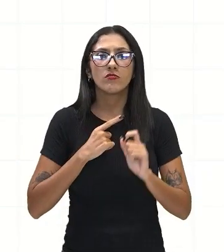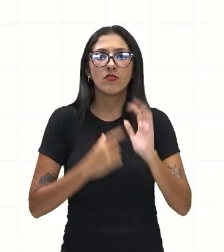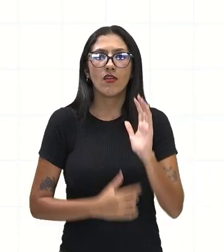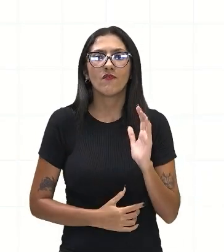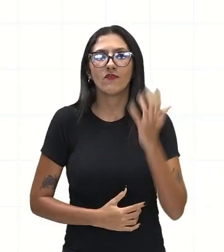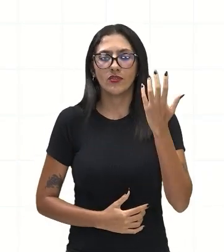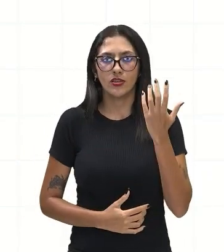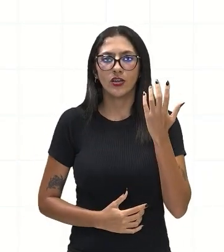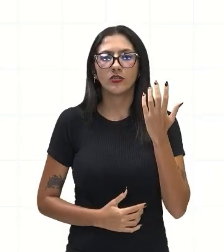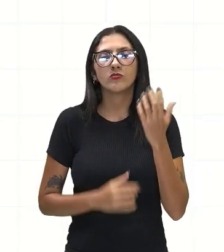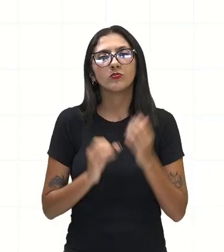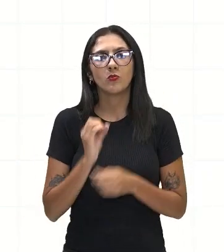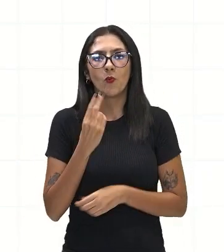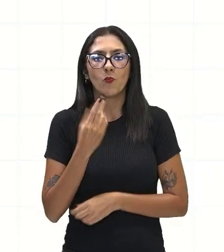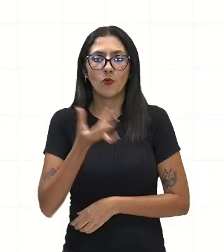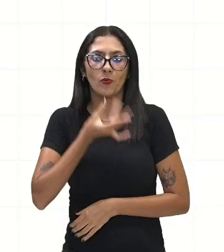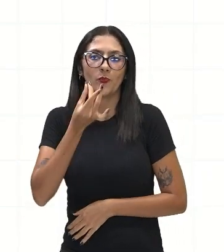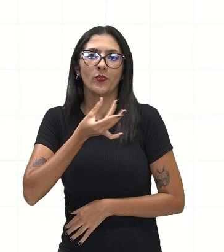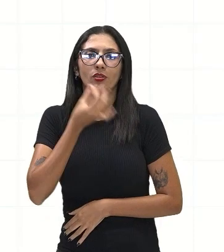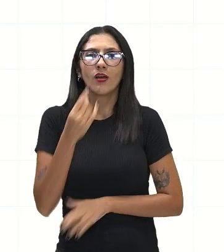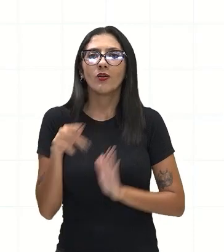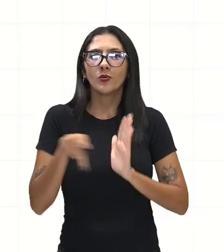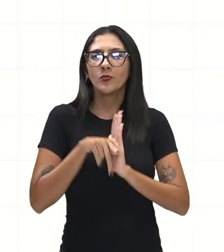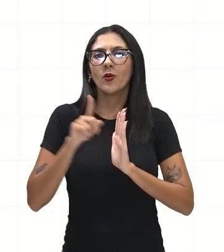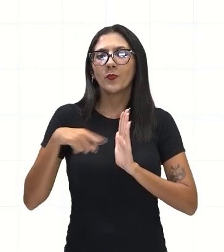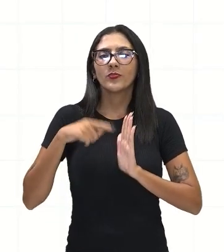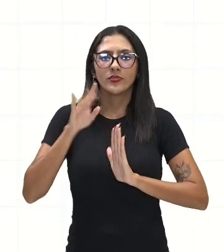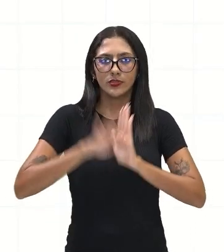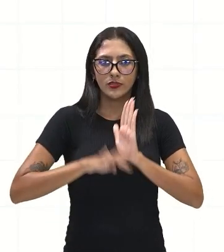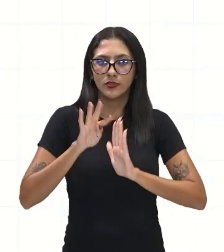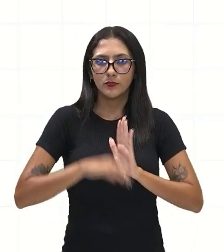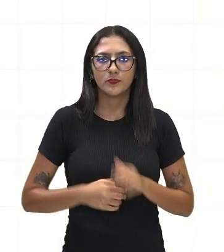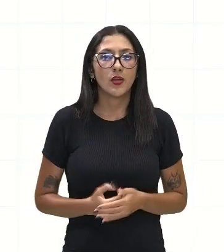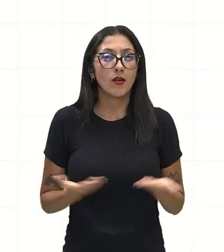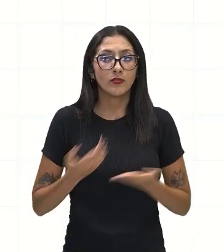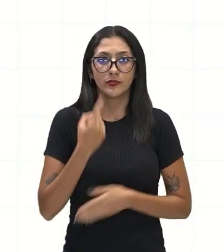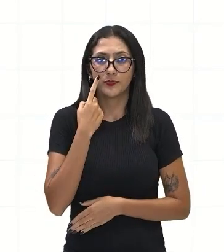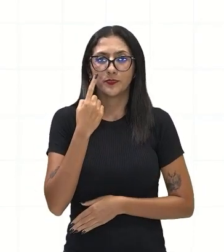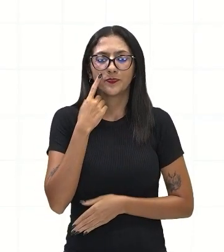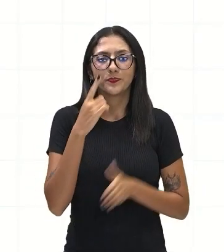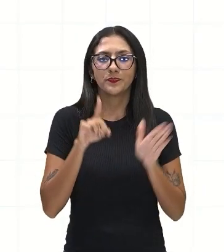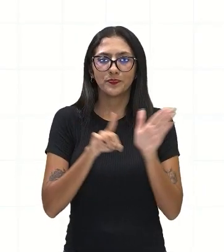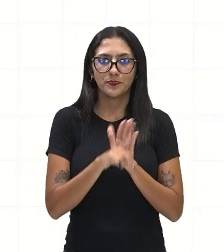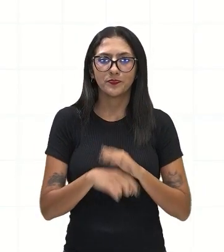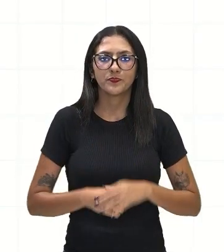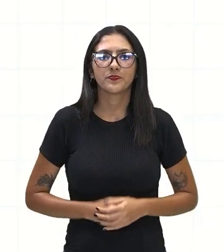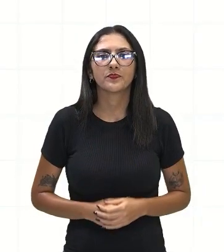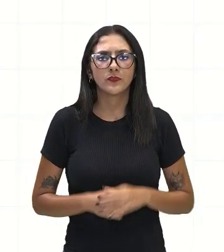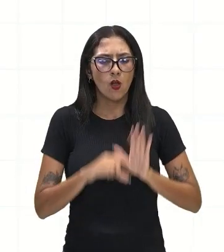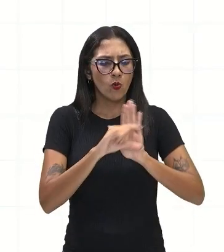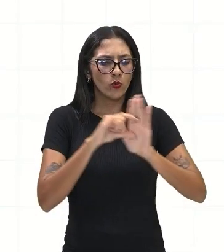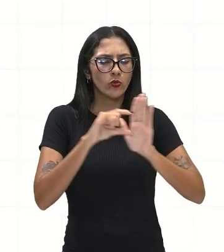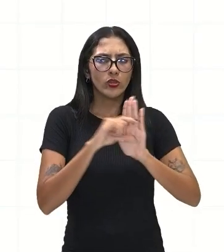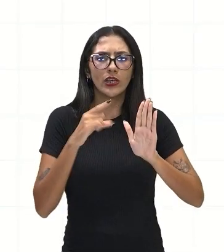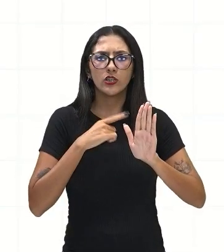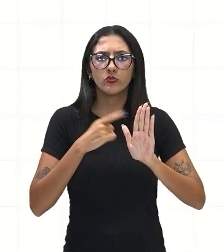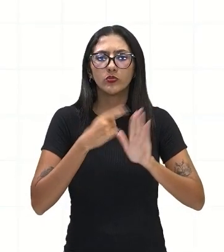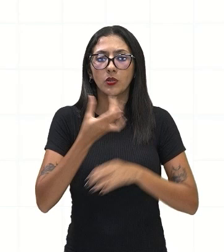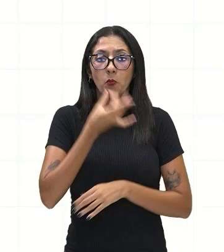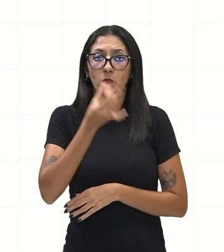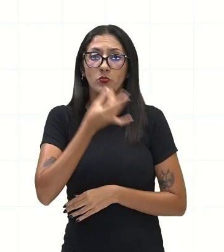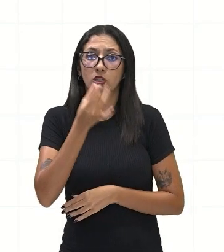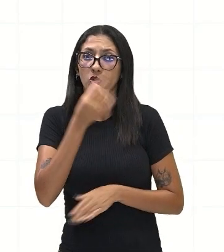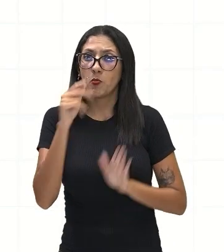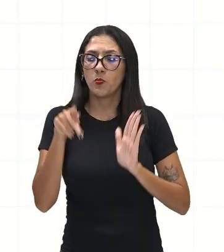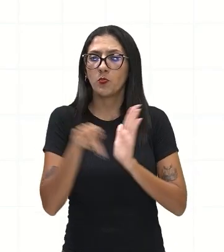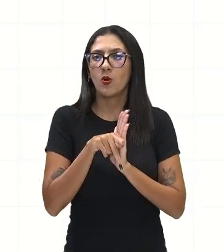opinião. Então, vamos para a nossa pergunta. O trecho em que se identifica a opinião da